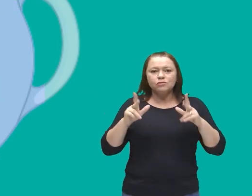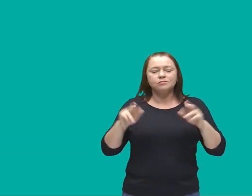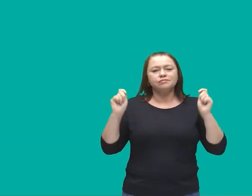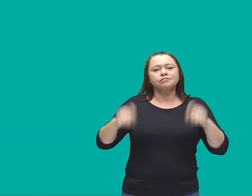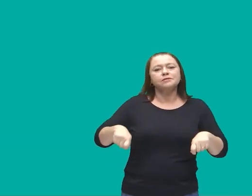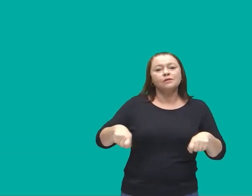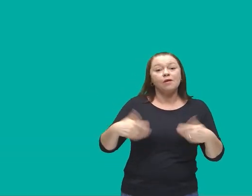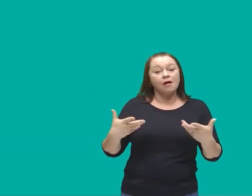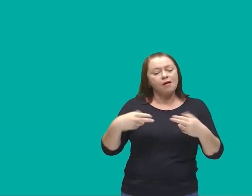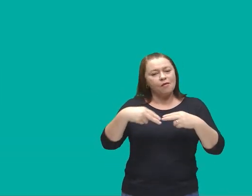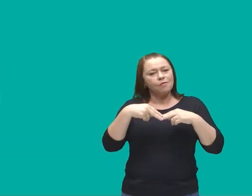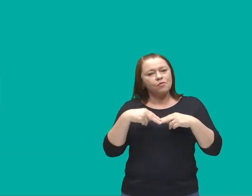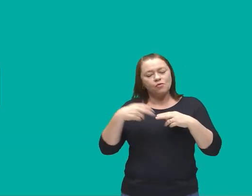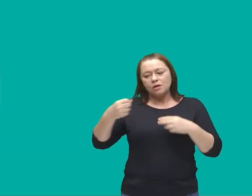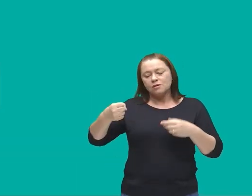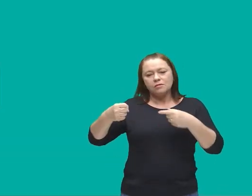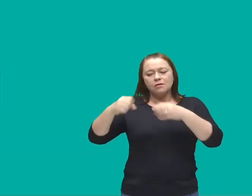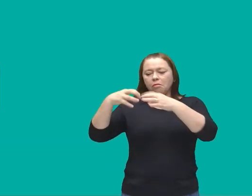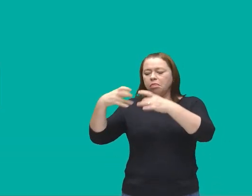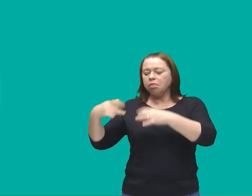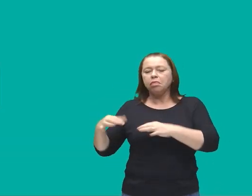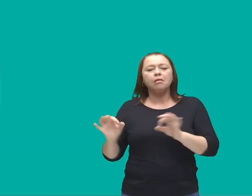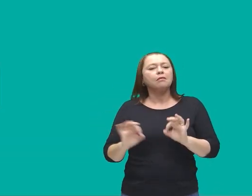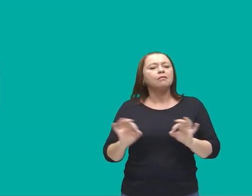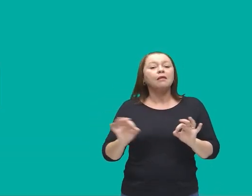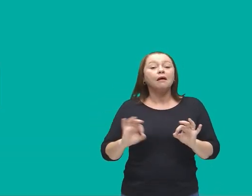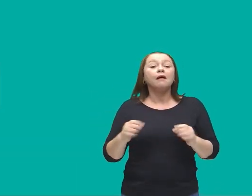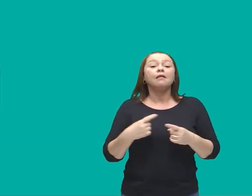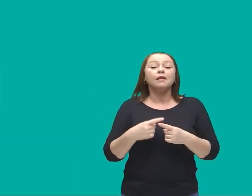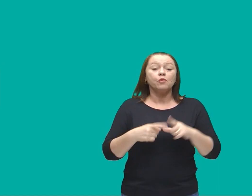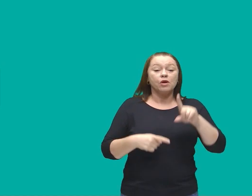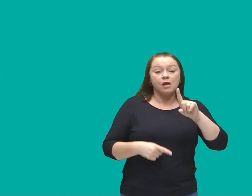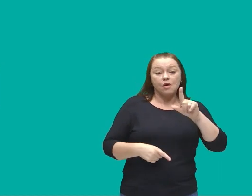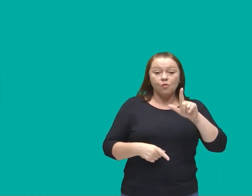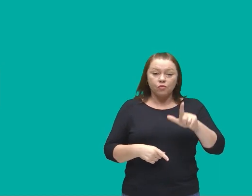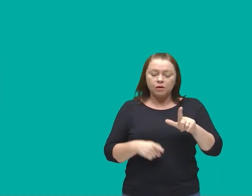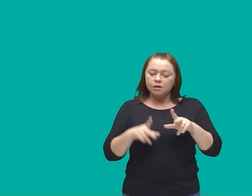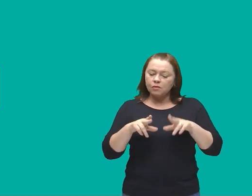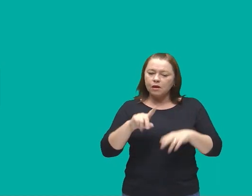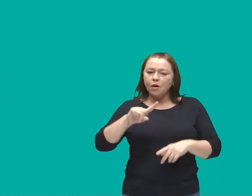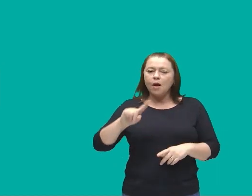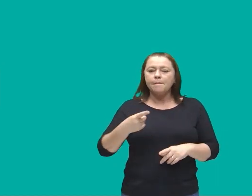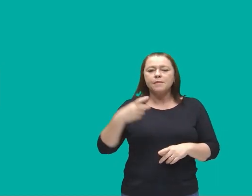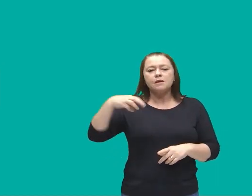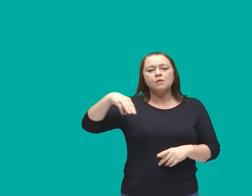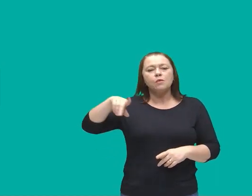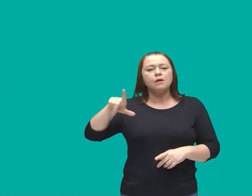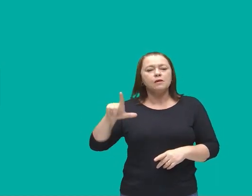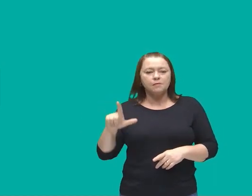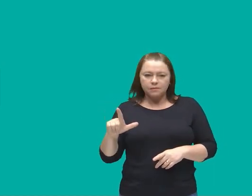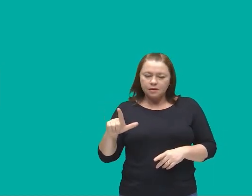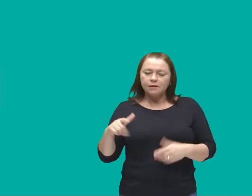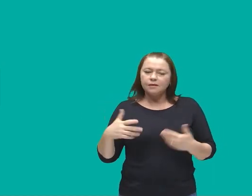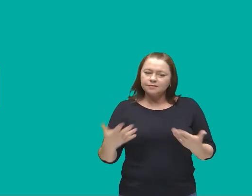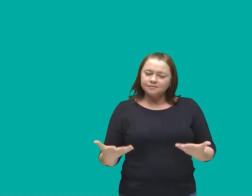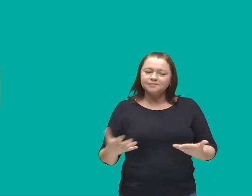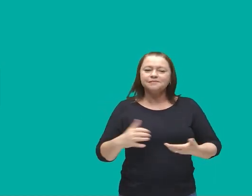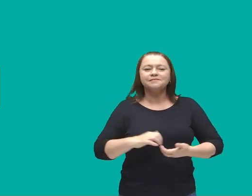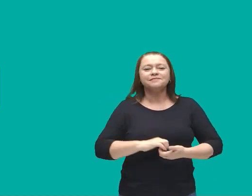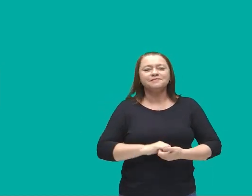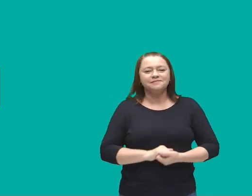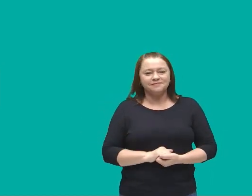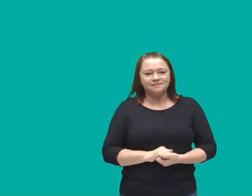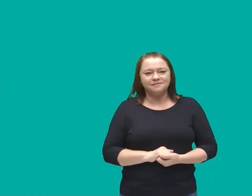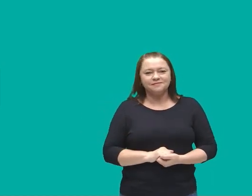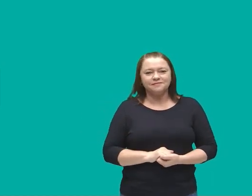capacidade, a jarra não transbordou, pois 1 litro é igual a 1000 mililitros. Muito